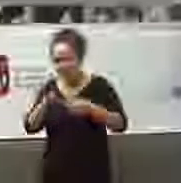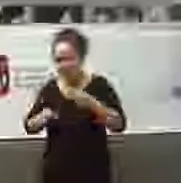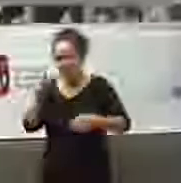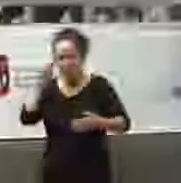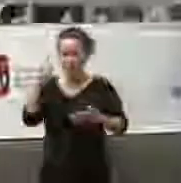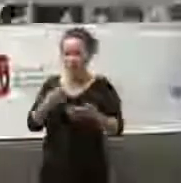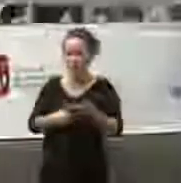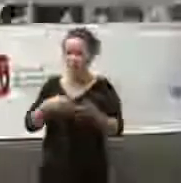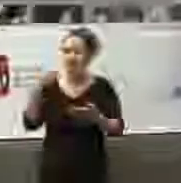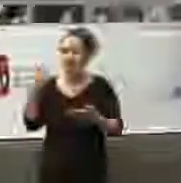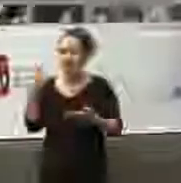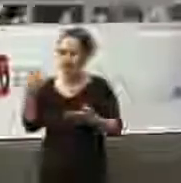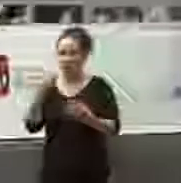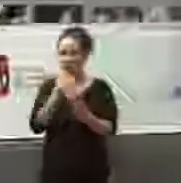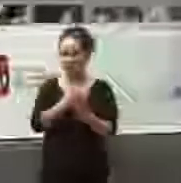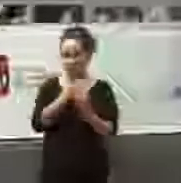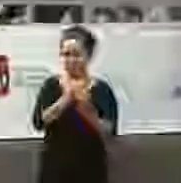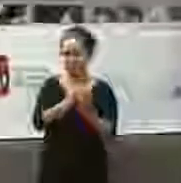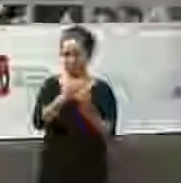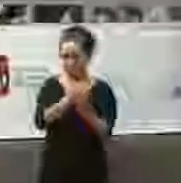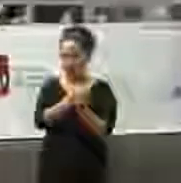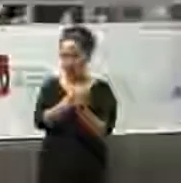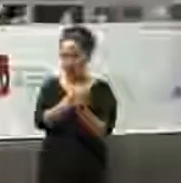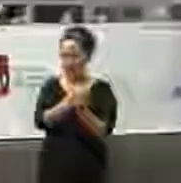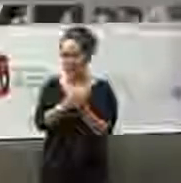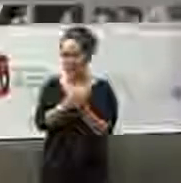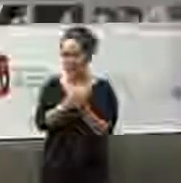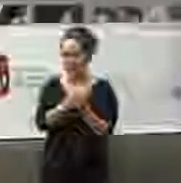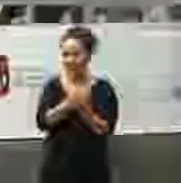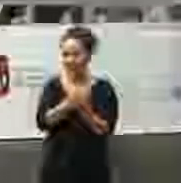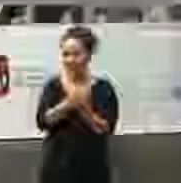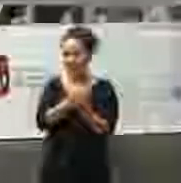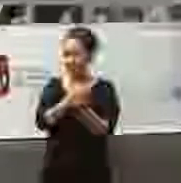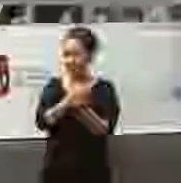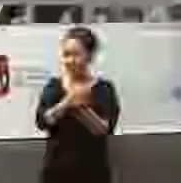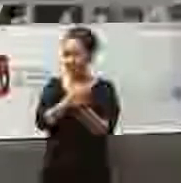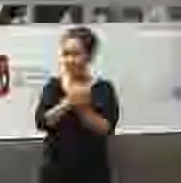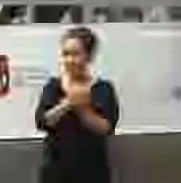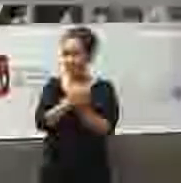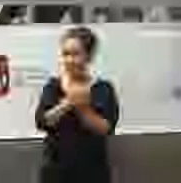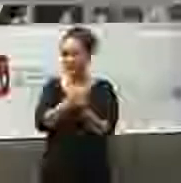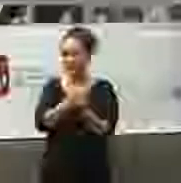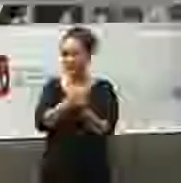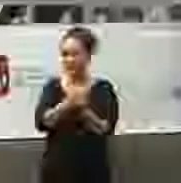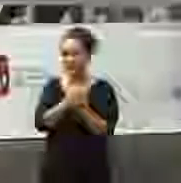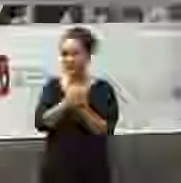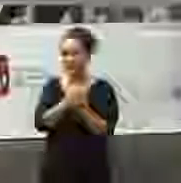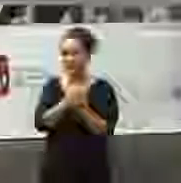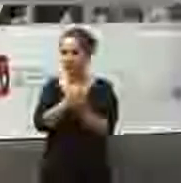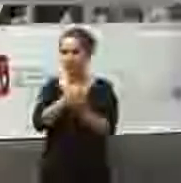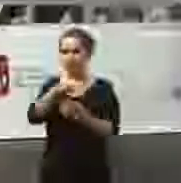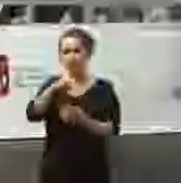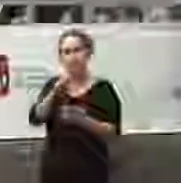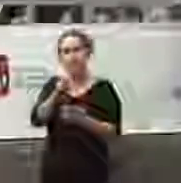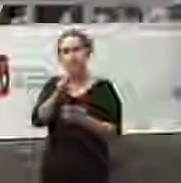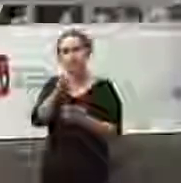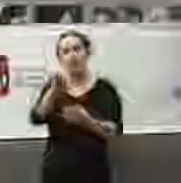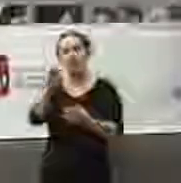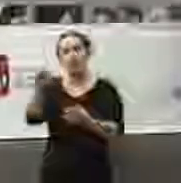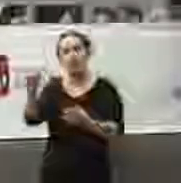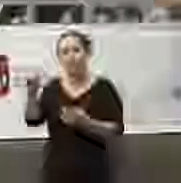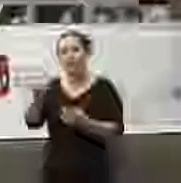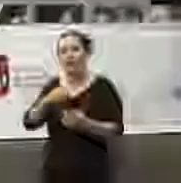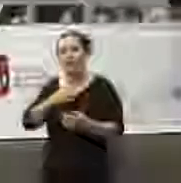ações ambas as apelações né e desprovida de mérito e com isso eu tenho